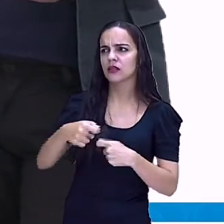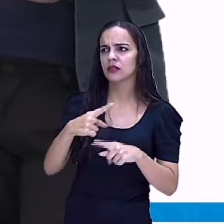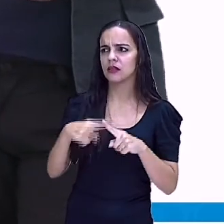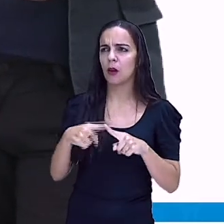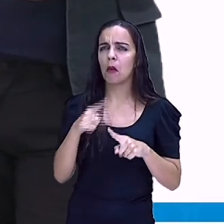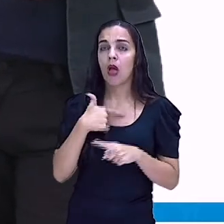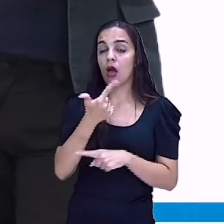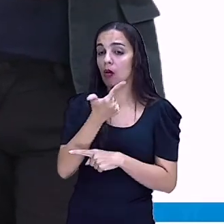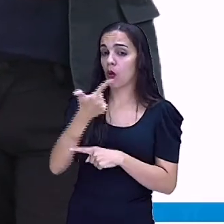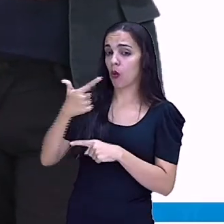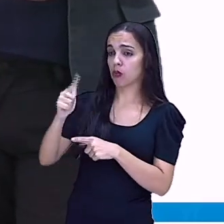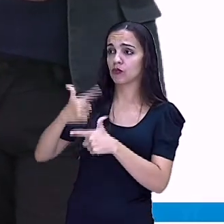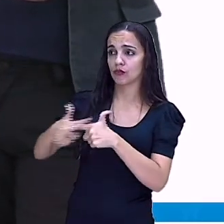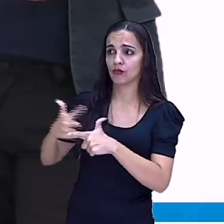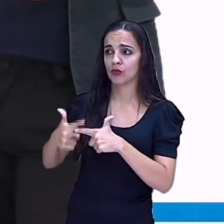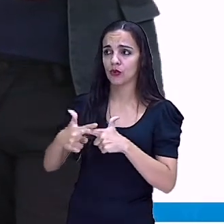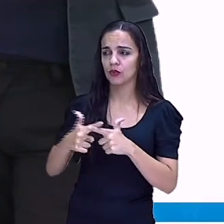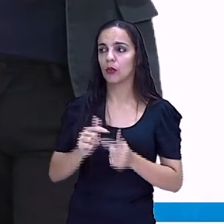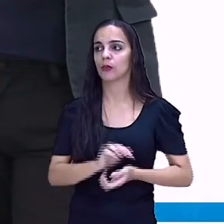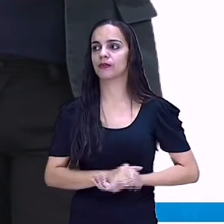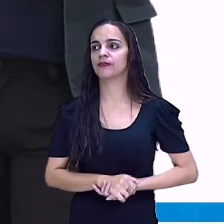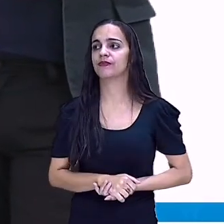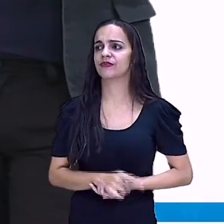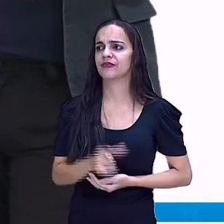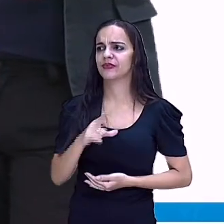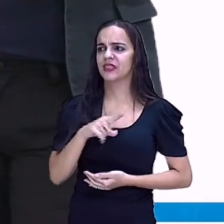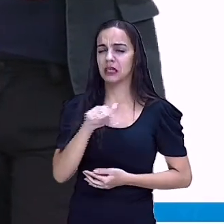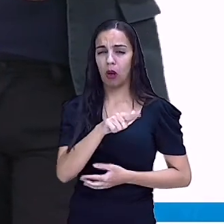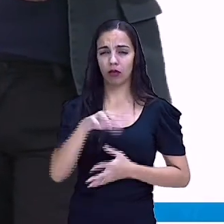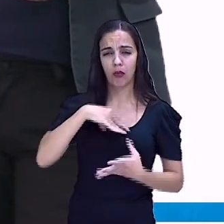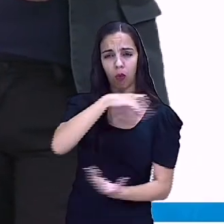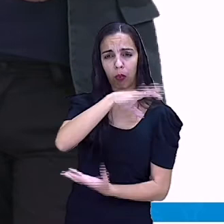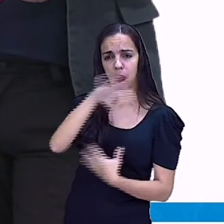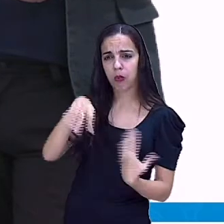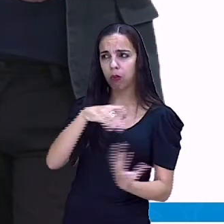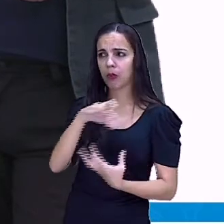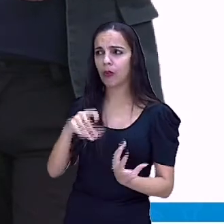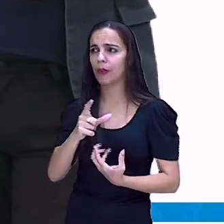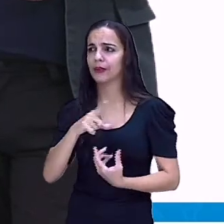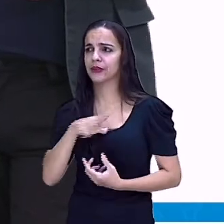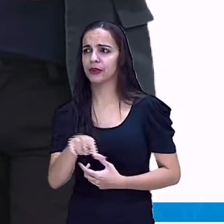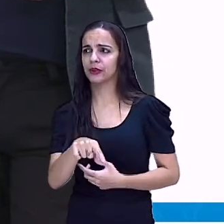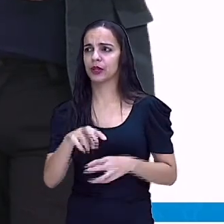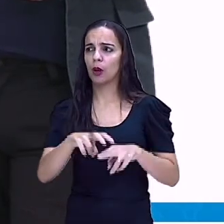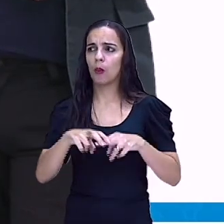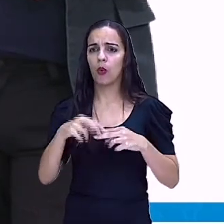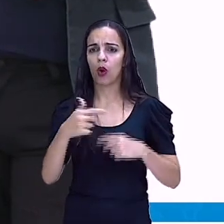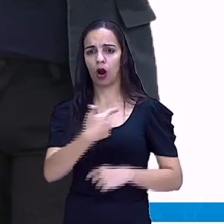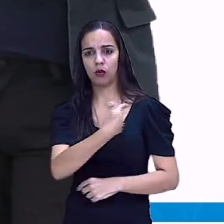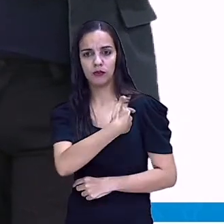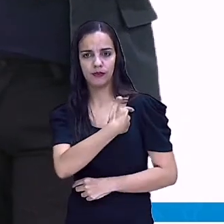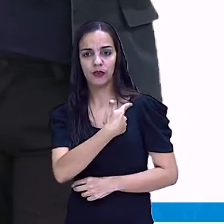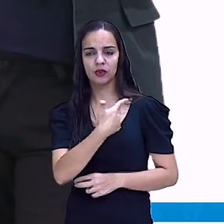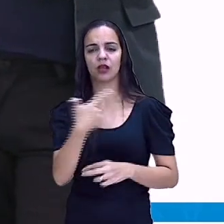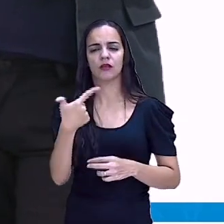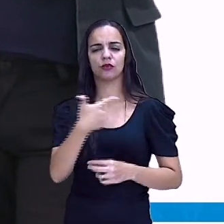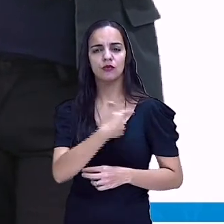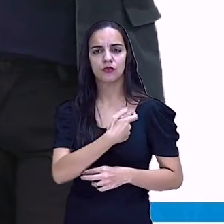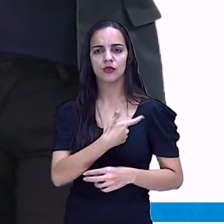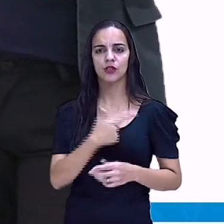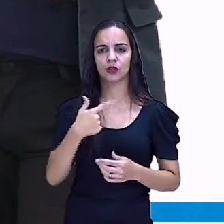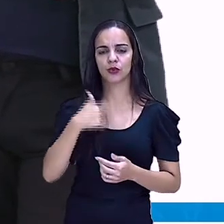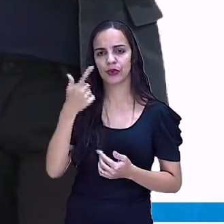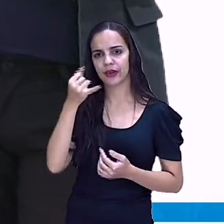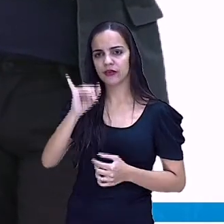outra questão que incomodava. Essas polêmicas fortaleceram o antigetulismo no Brasil.